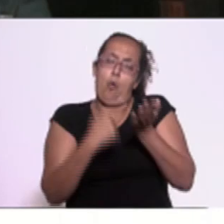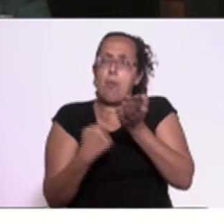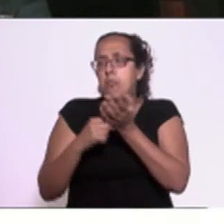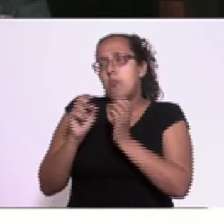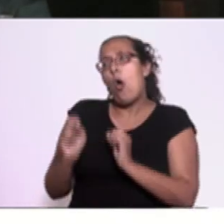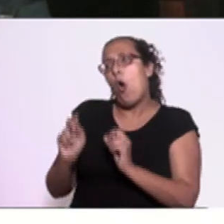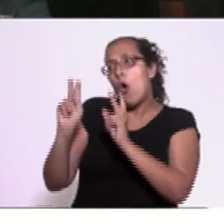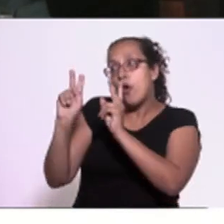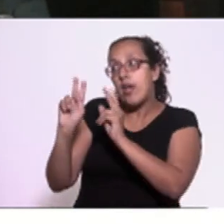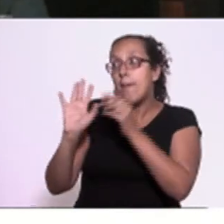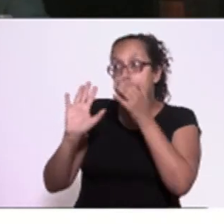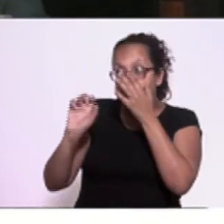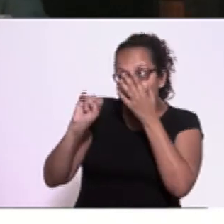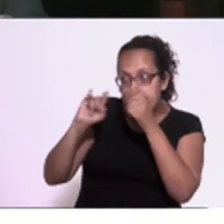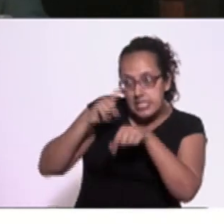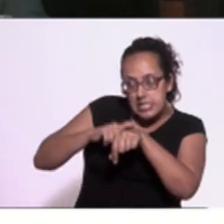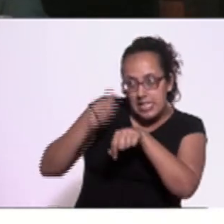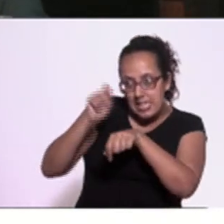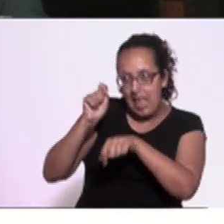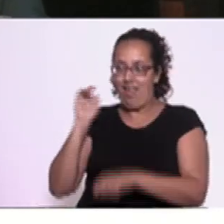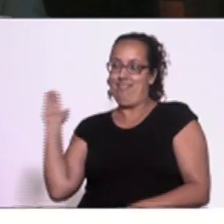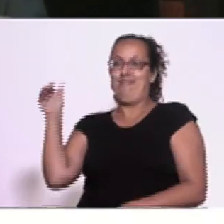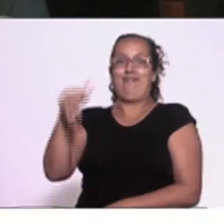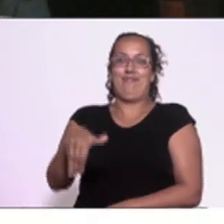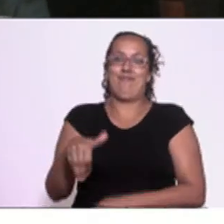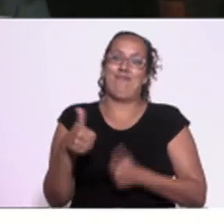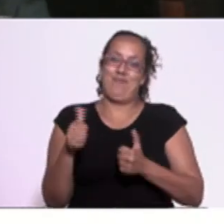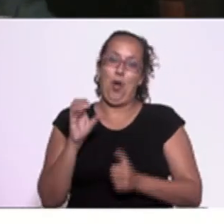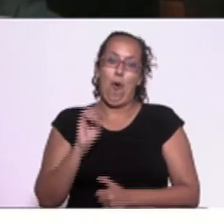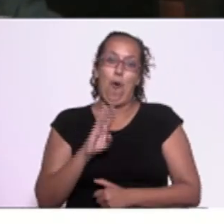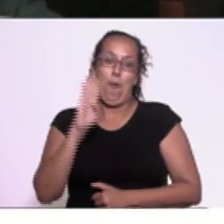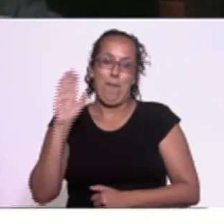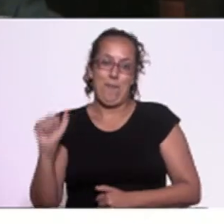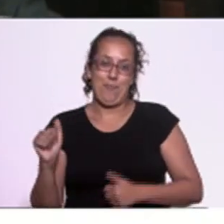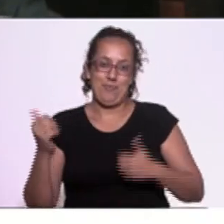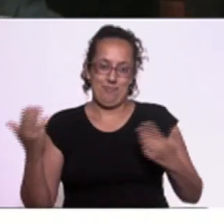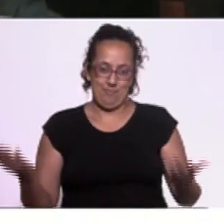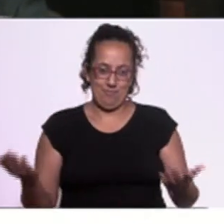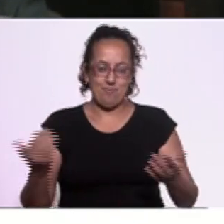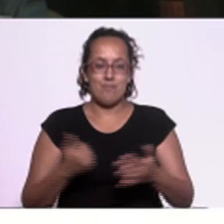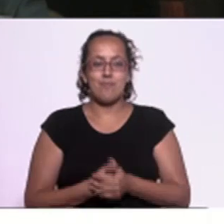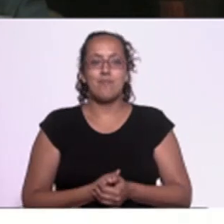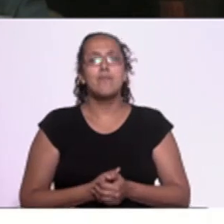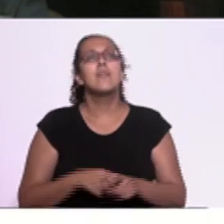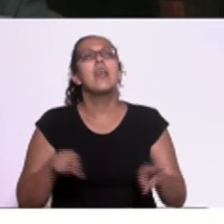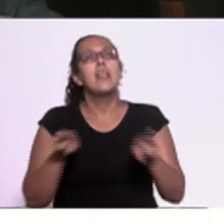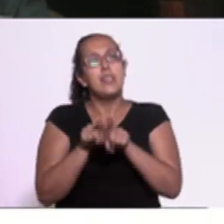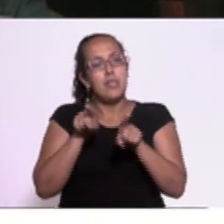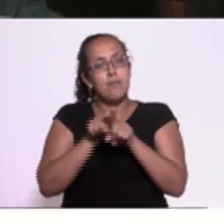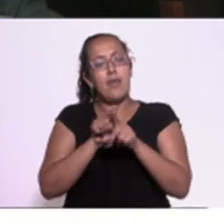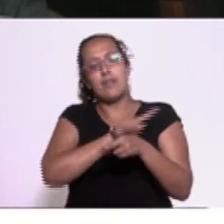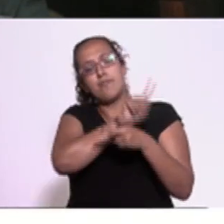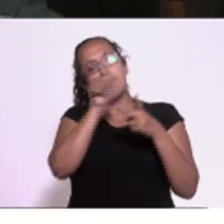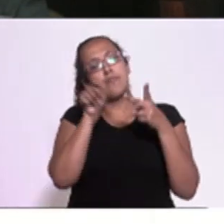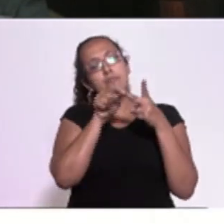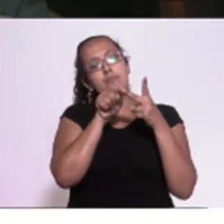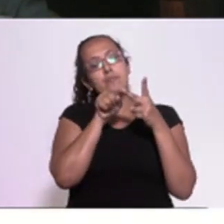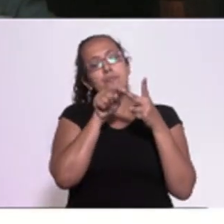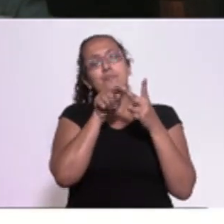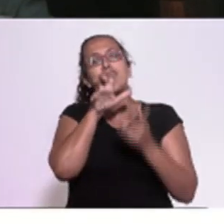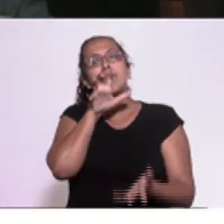mas se ainda der tempo, ele vai passar aqui. E também registrar